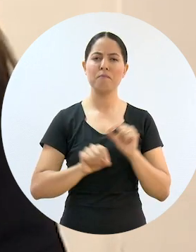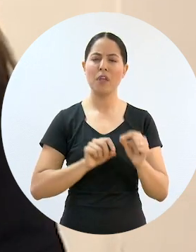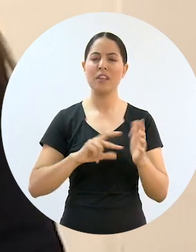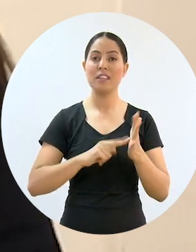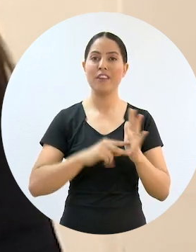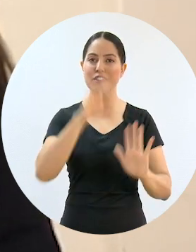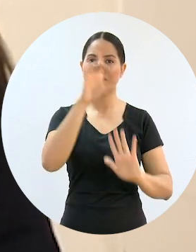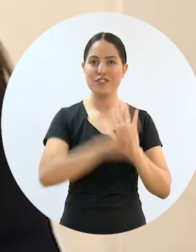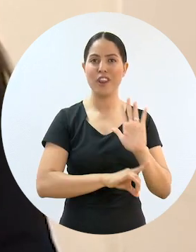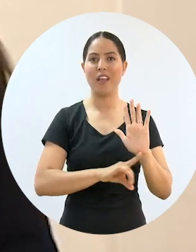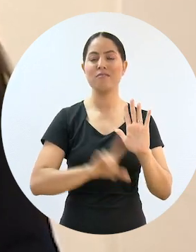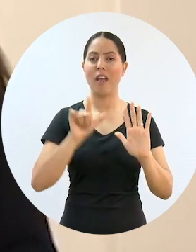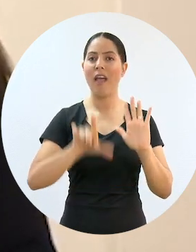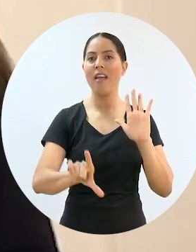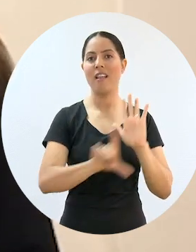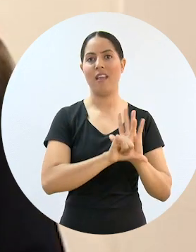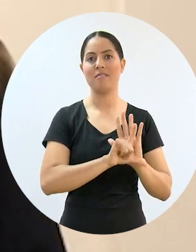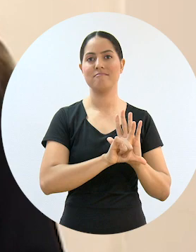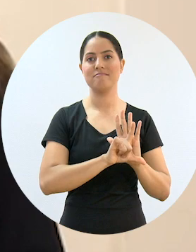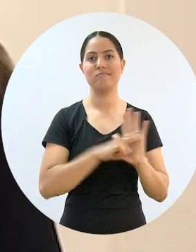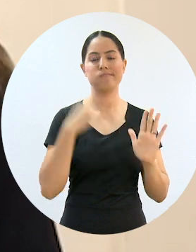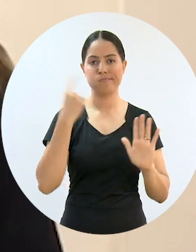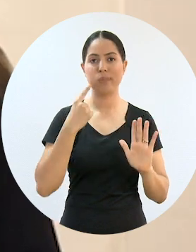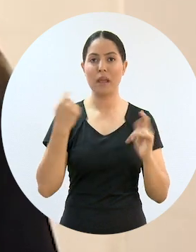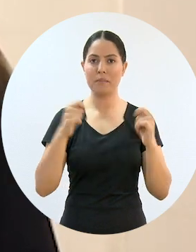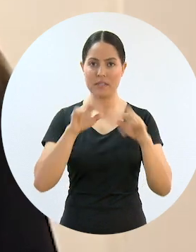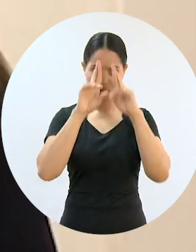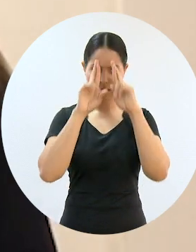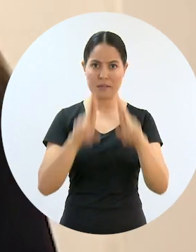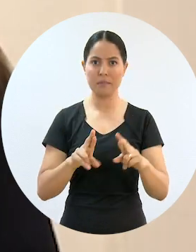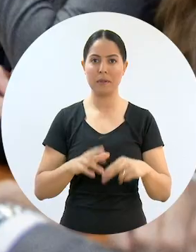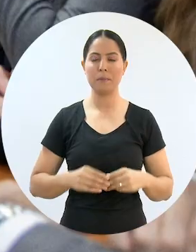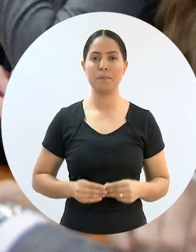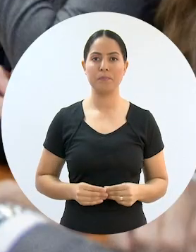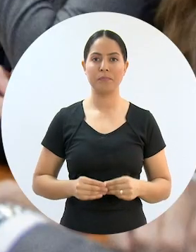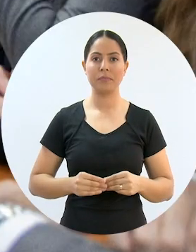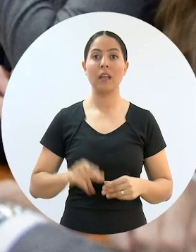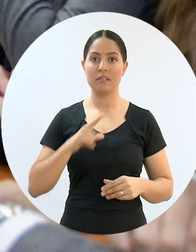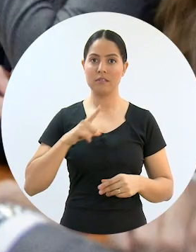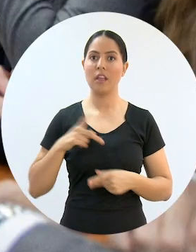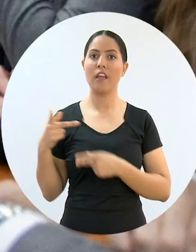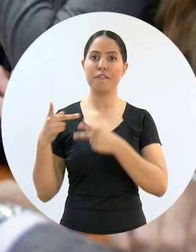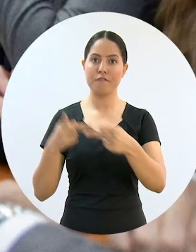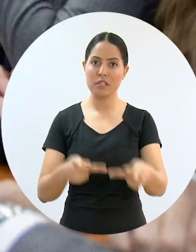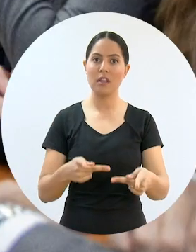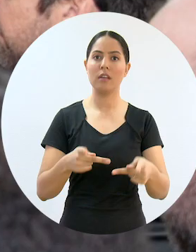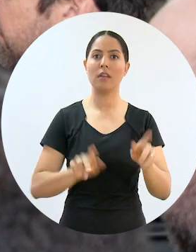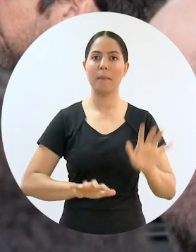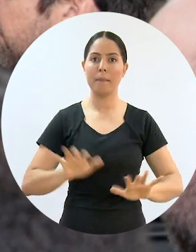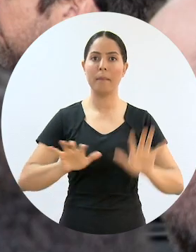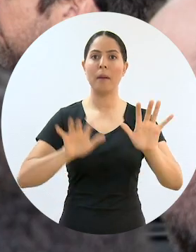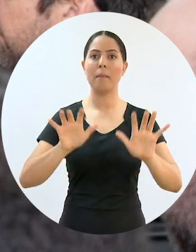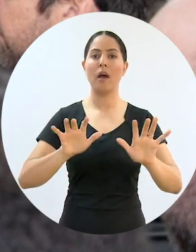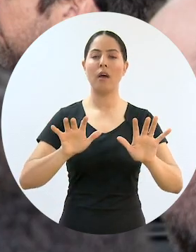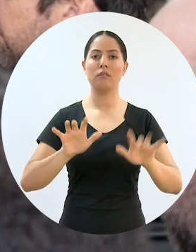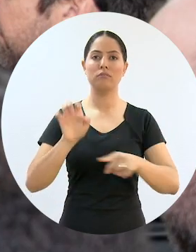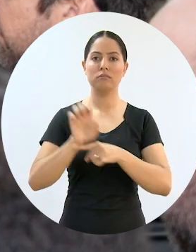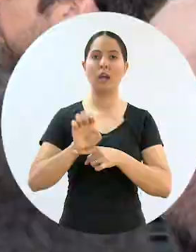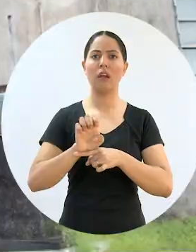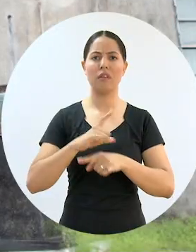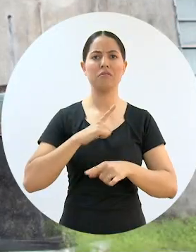favor. Prerrogativas deve sim ser respeitada cada vez mais. Visitas a órgãos do Estado também